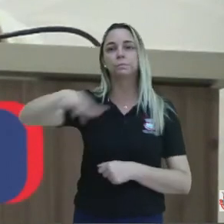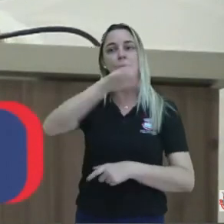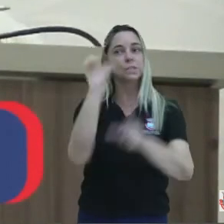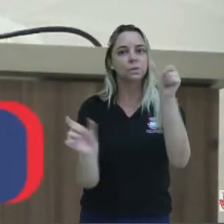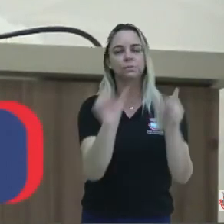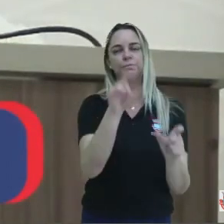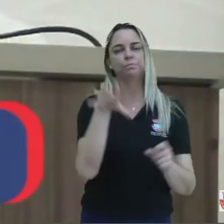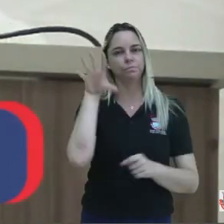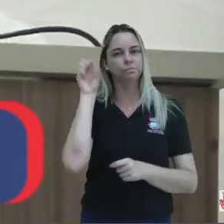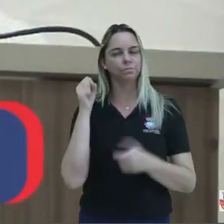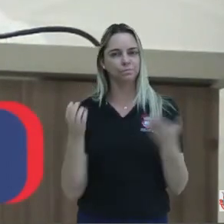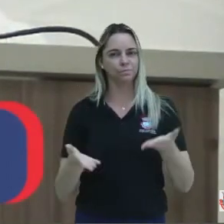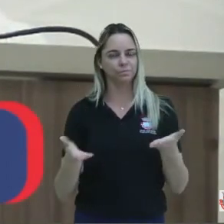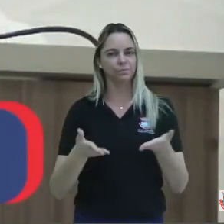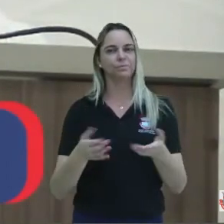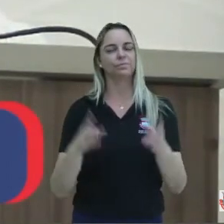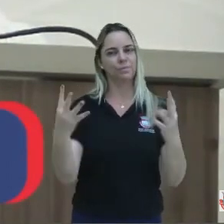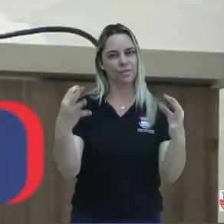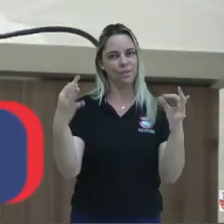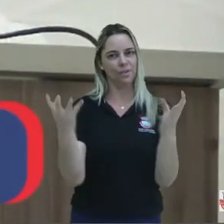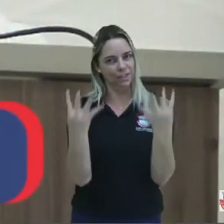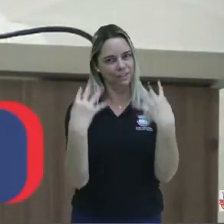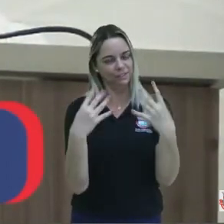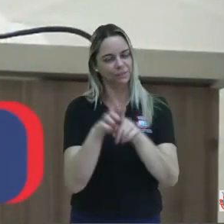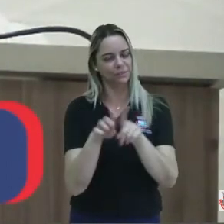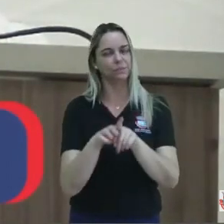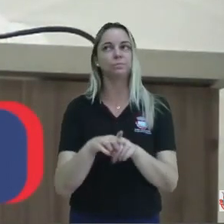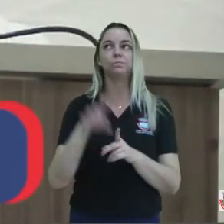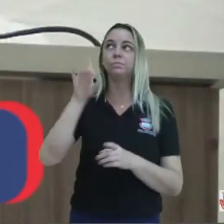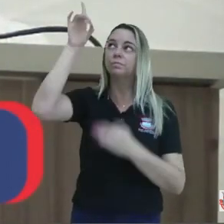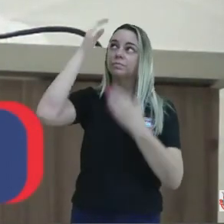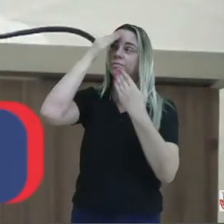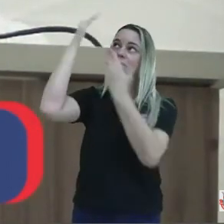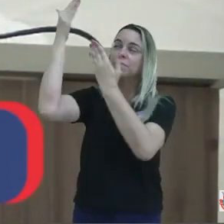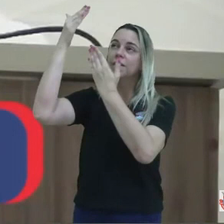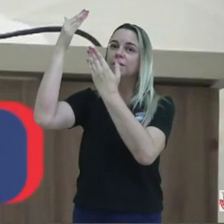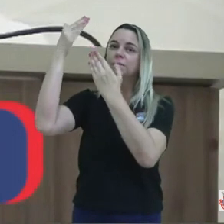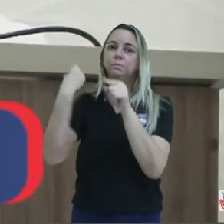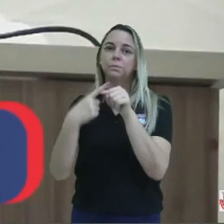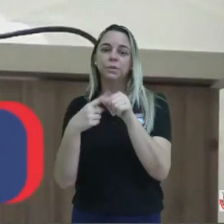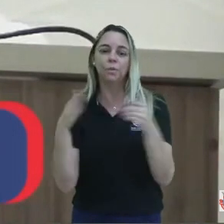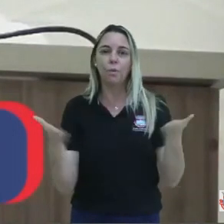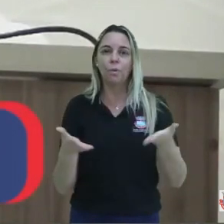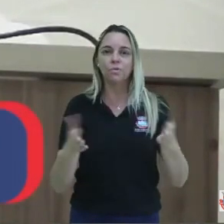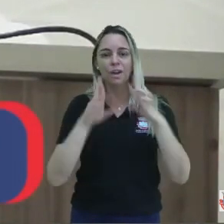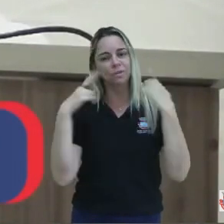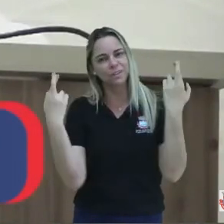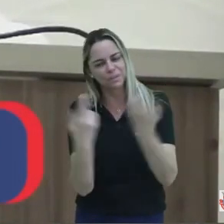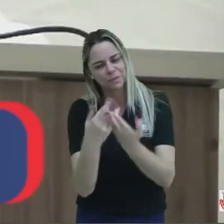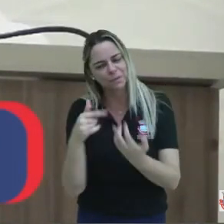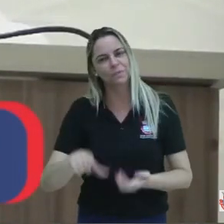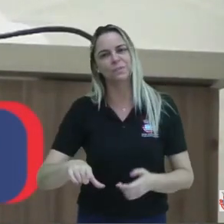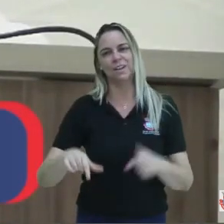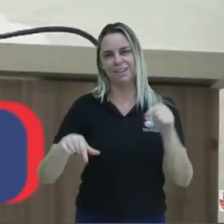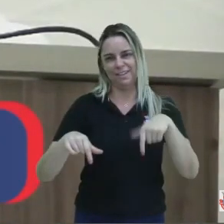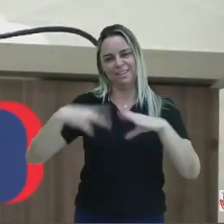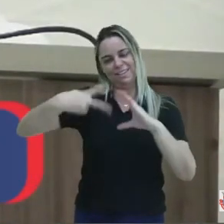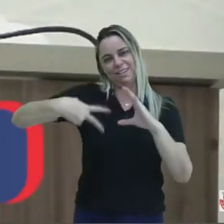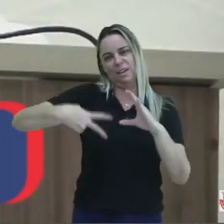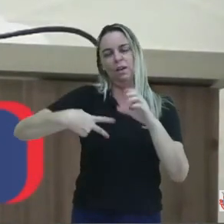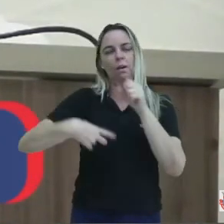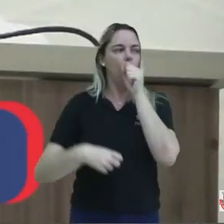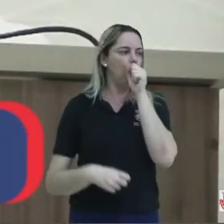dessa casa. Bom dia, dona Bia e seu Brás do Alto Santiago, Avaninho. Bom dia, Branco, que nos escuta